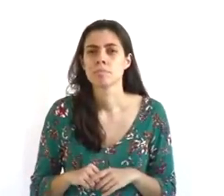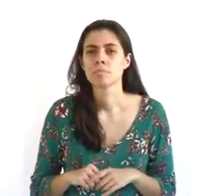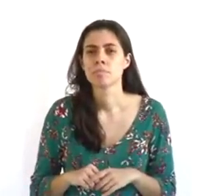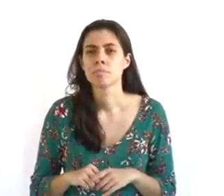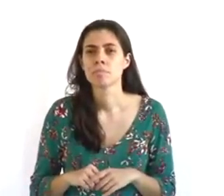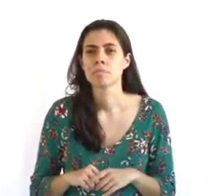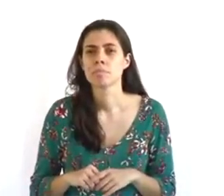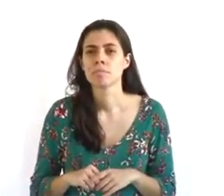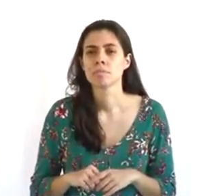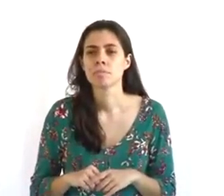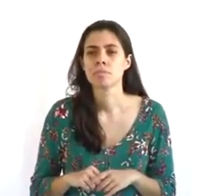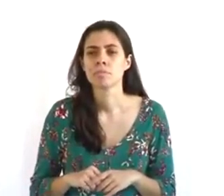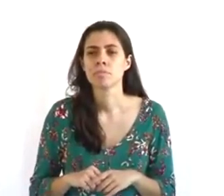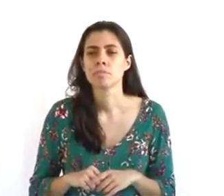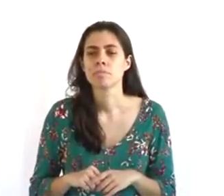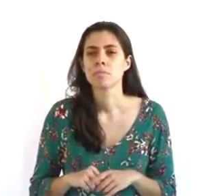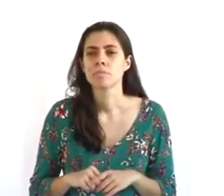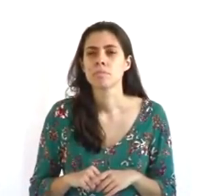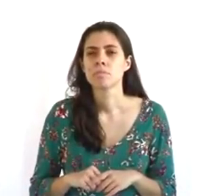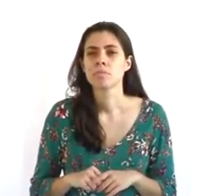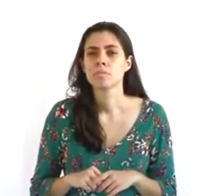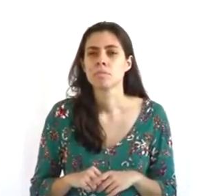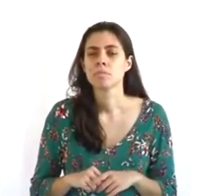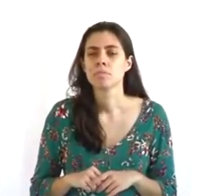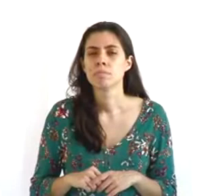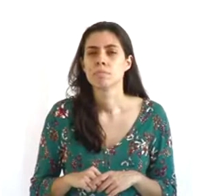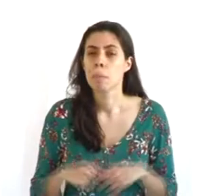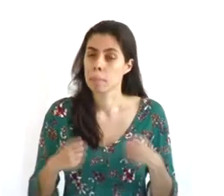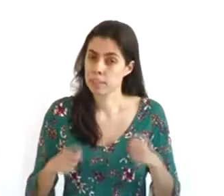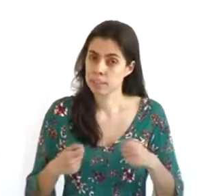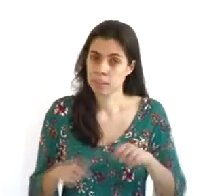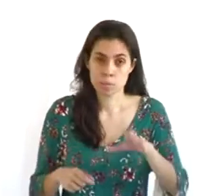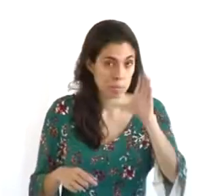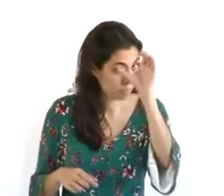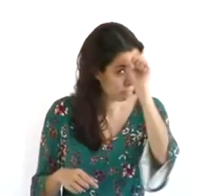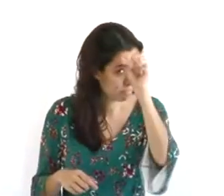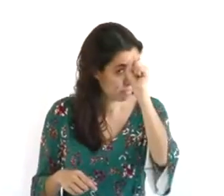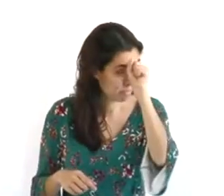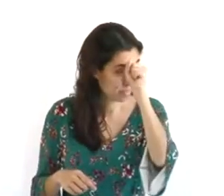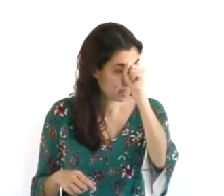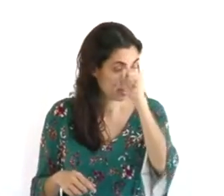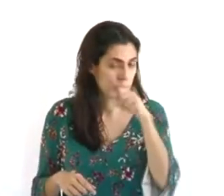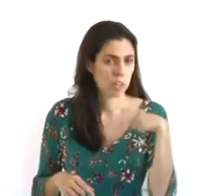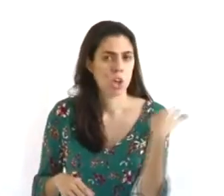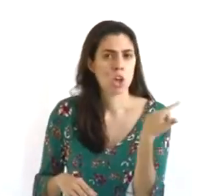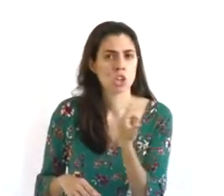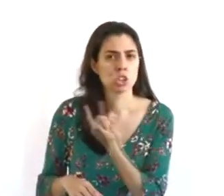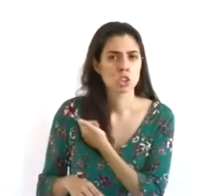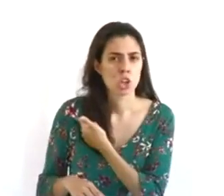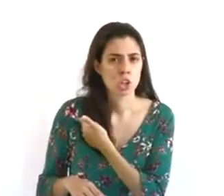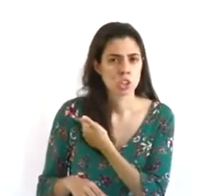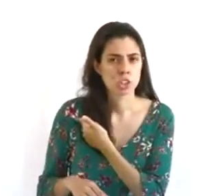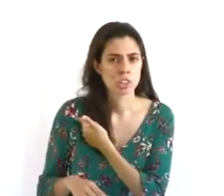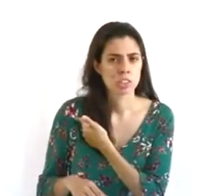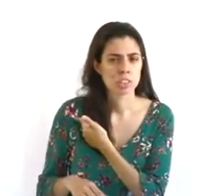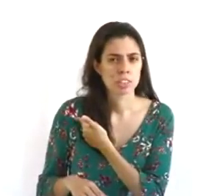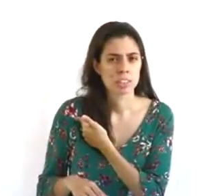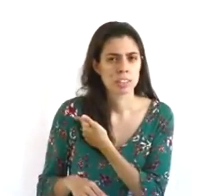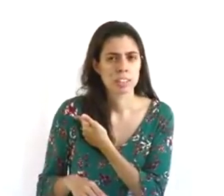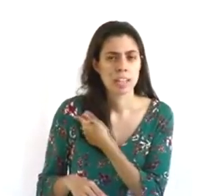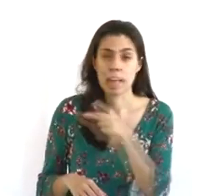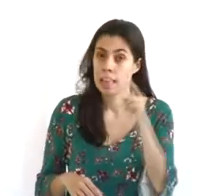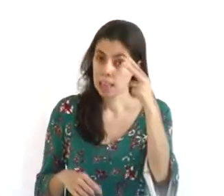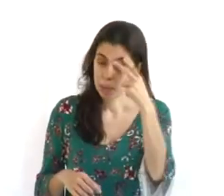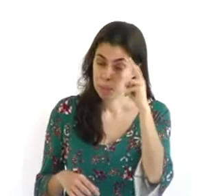cessava e descansava das suas obras. Outro ensinamento para nós, irmãos. Será que nós estamos guardando o dia do Senhor como se deve